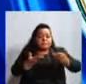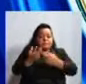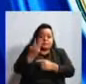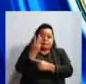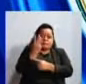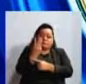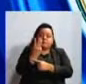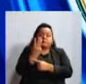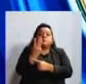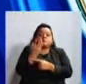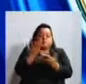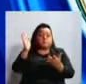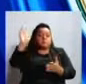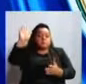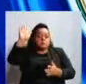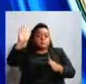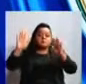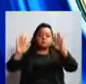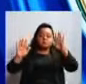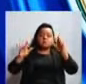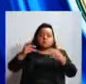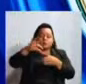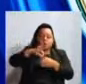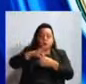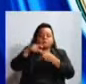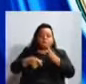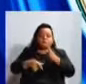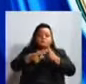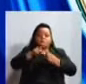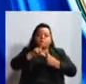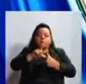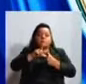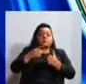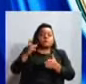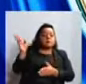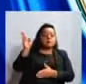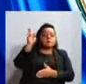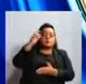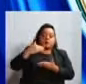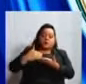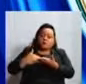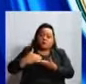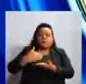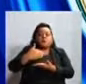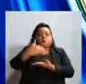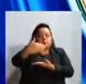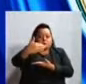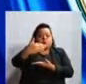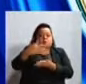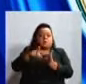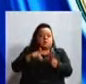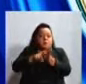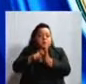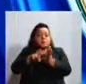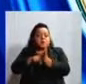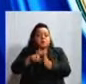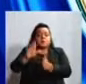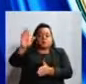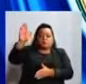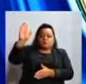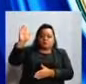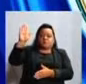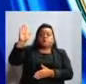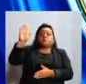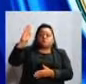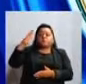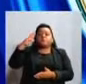candidatos. E conforme sorteio previamente realizado, quem começa perguntando é o candidato Breno Mendes, que direciona a sua pergunta